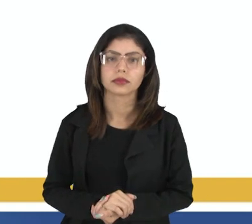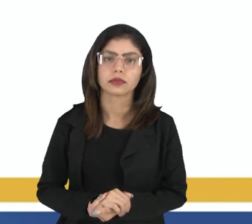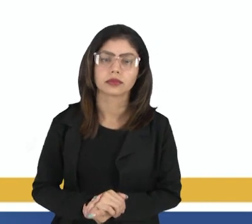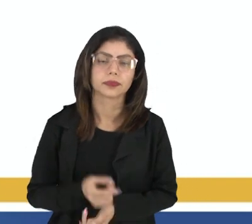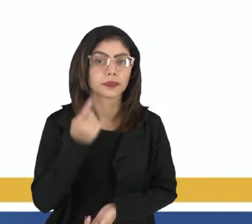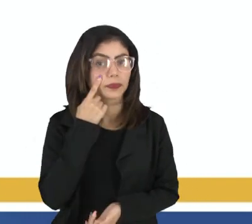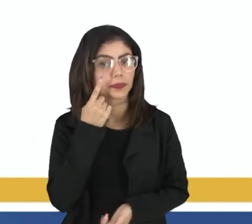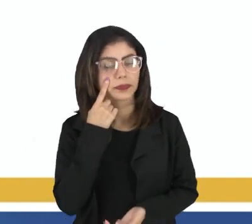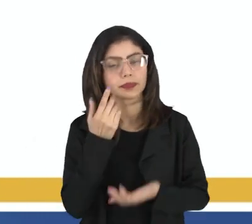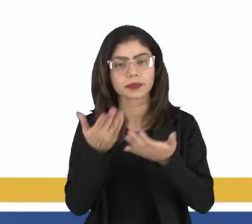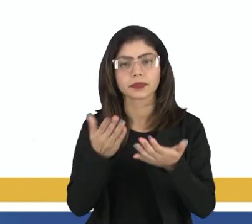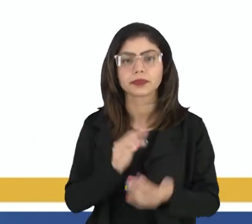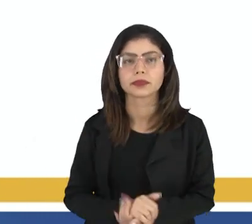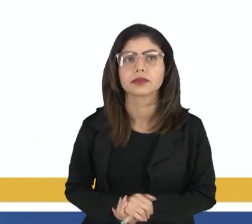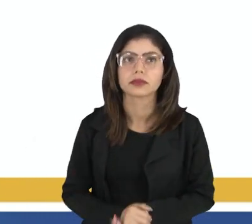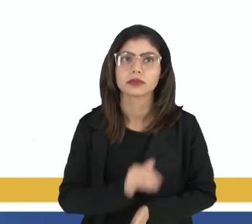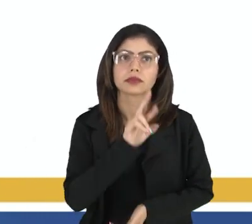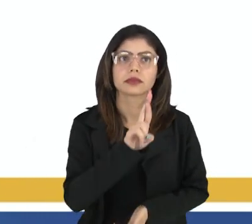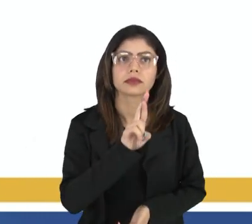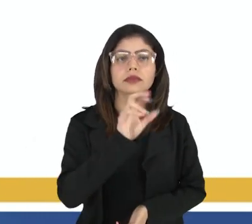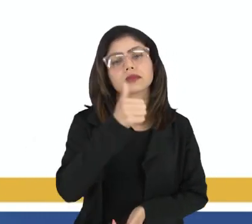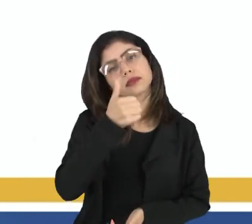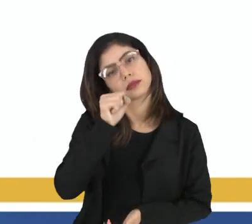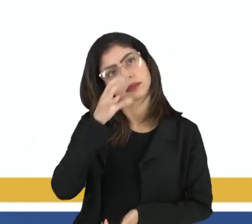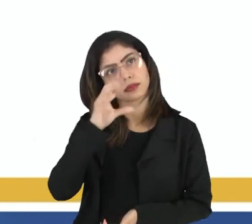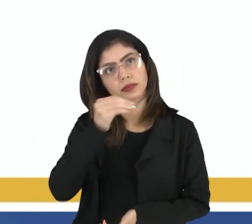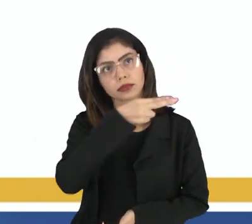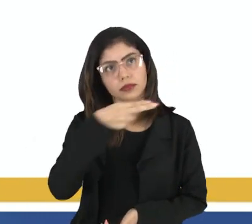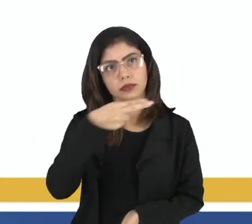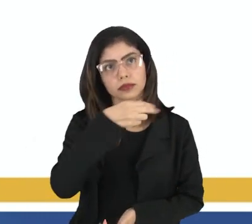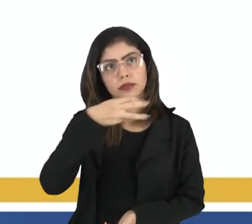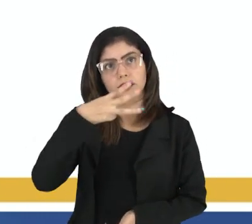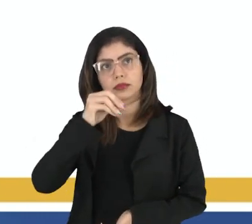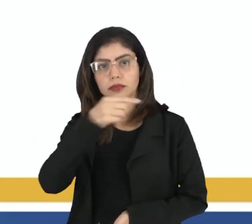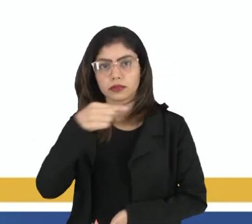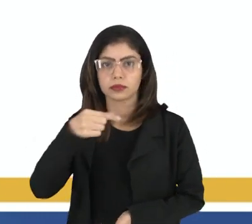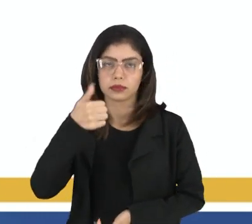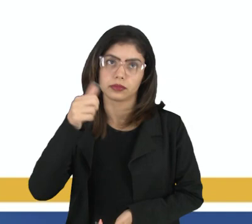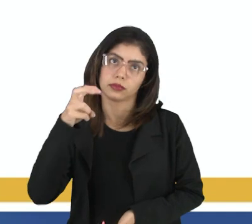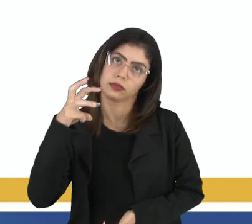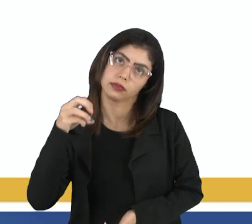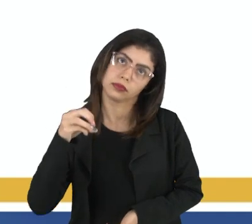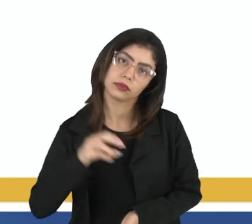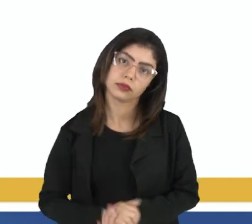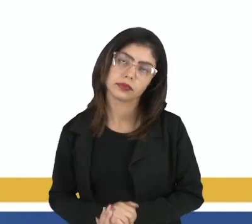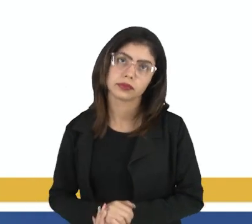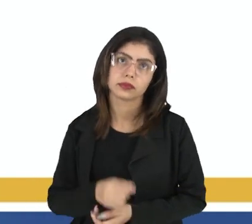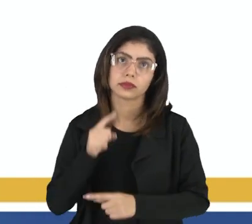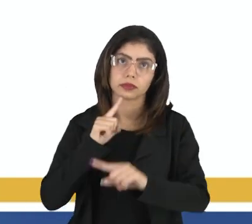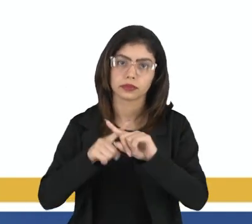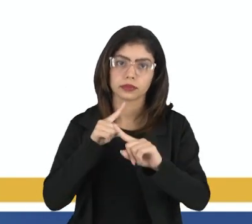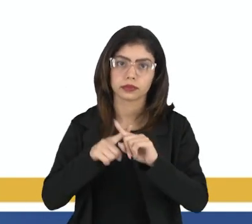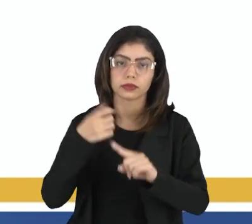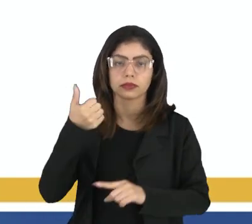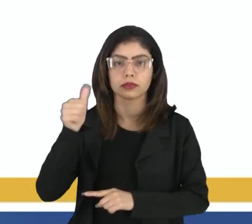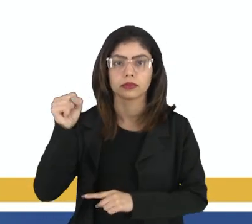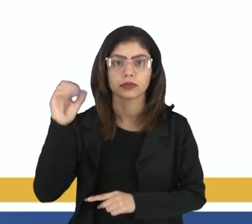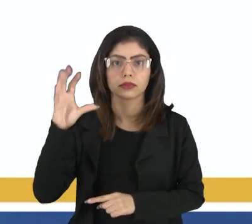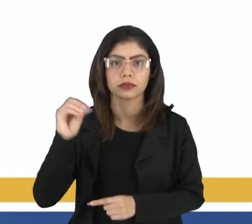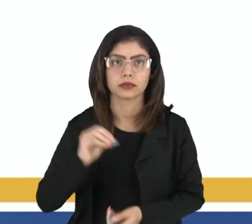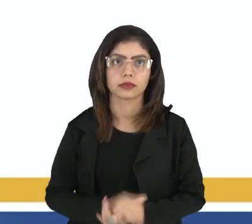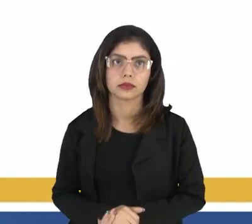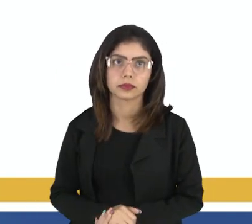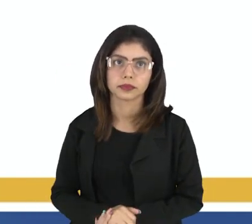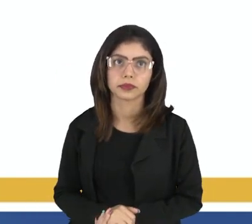Então, olha aí, R de 180 é igual a 300 menos 135